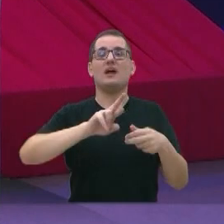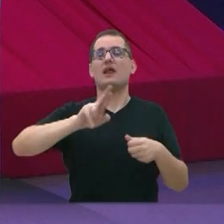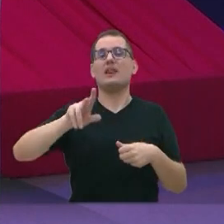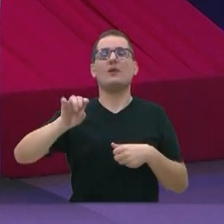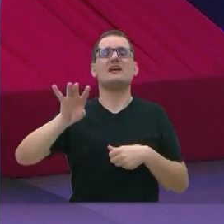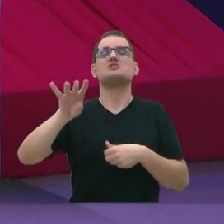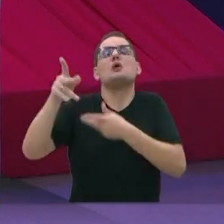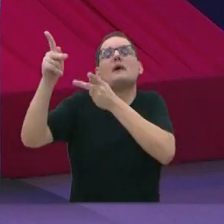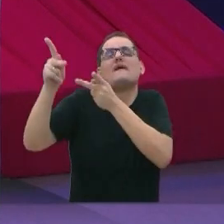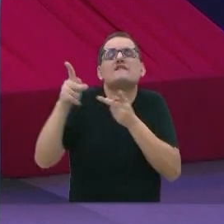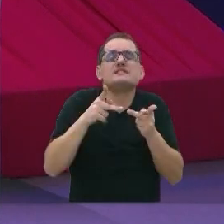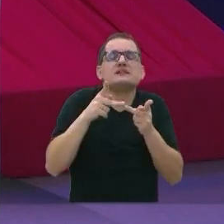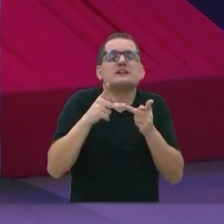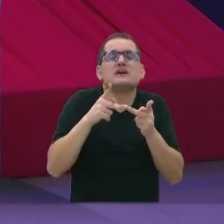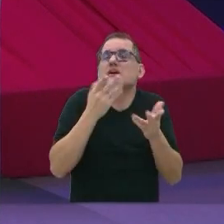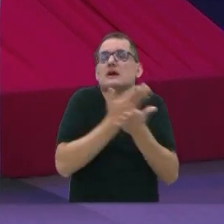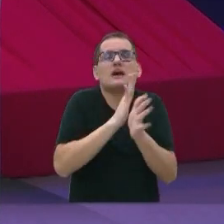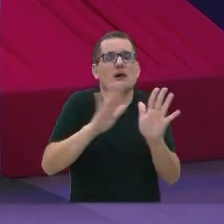visita,